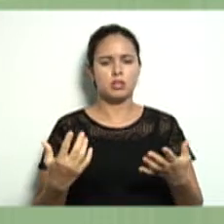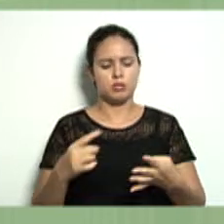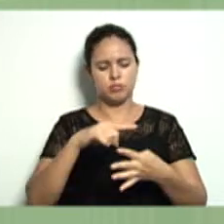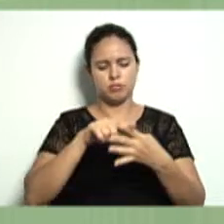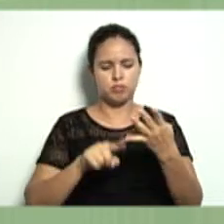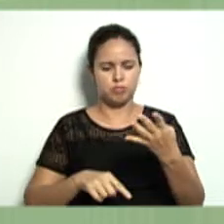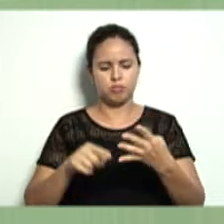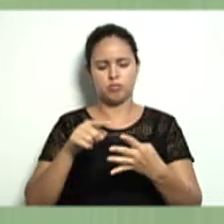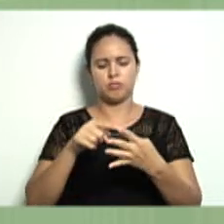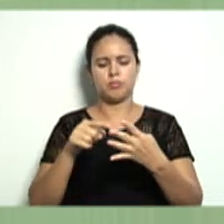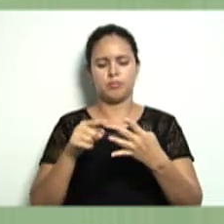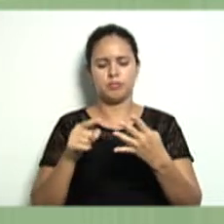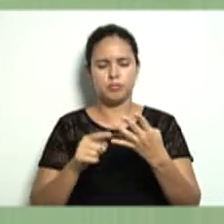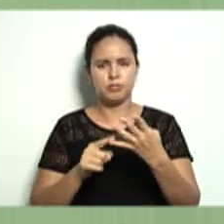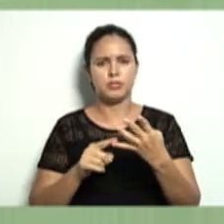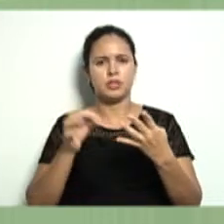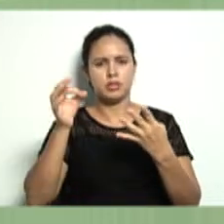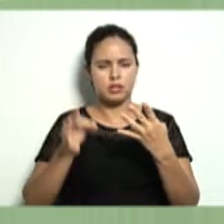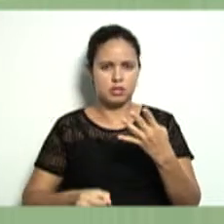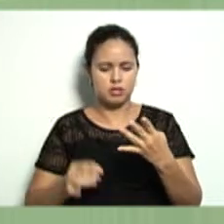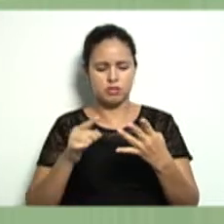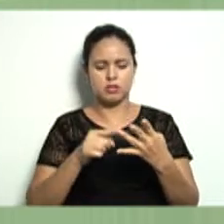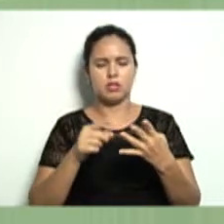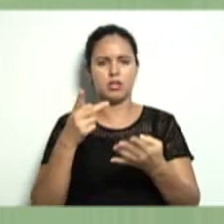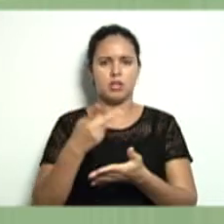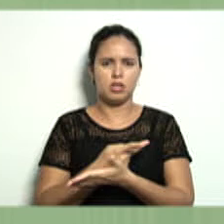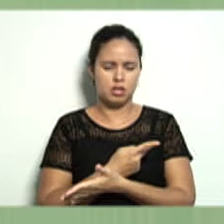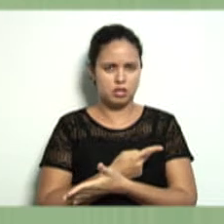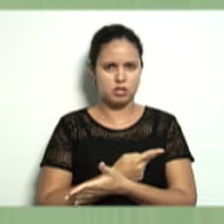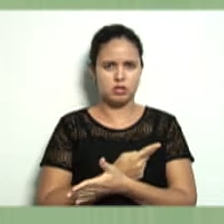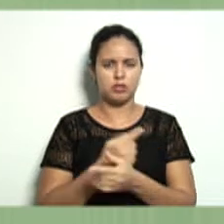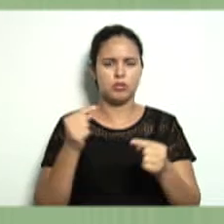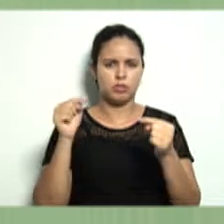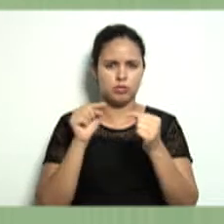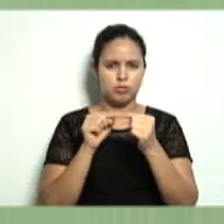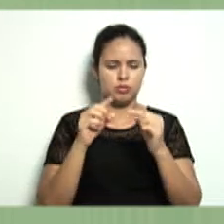de acordo aí com a